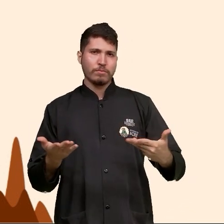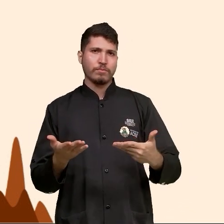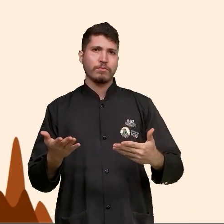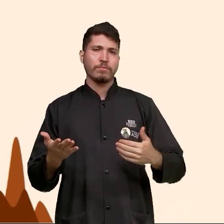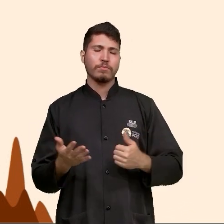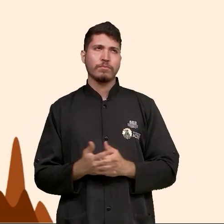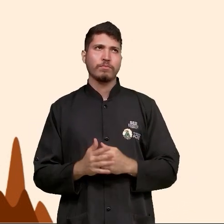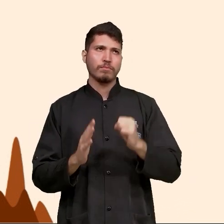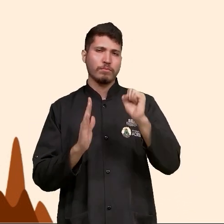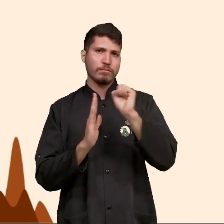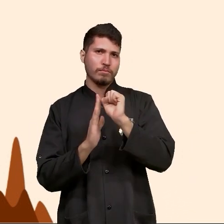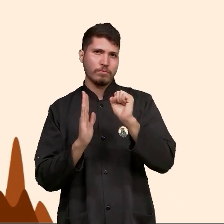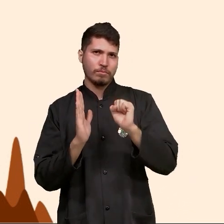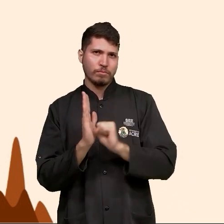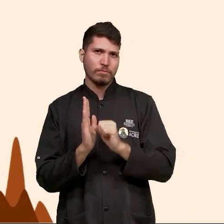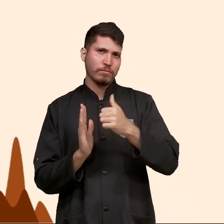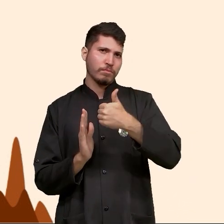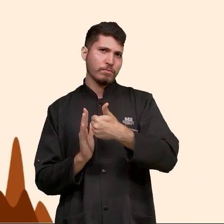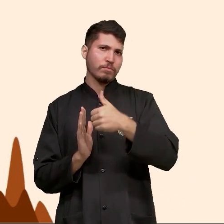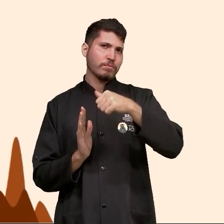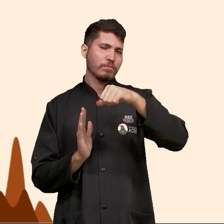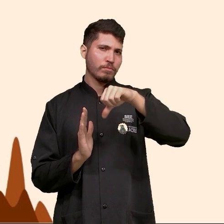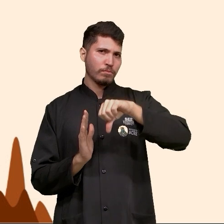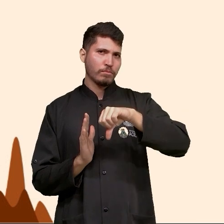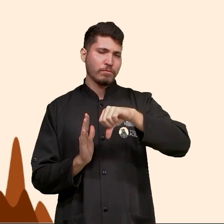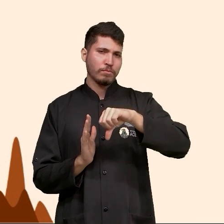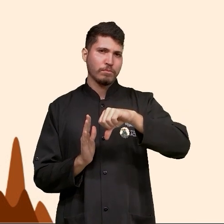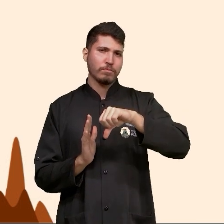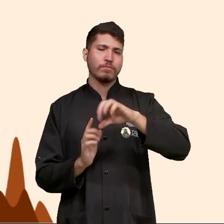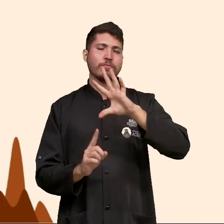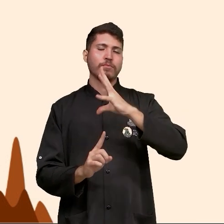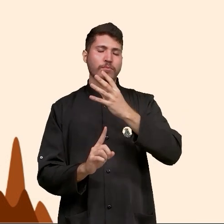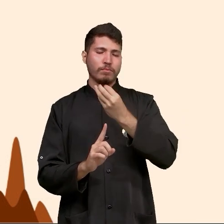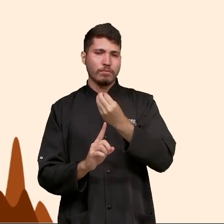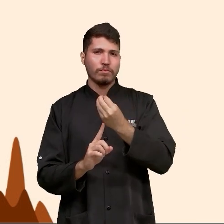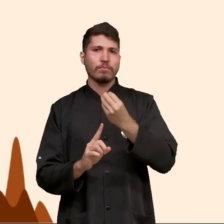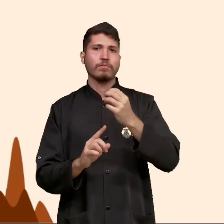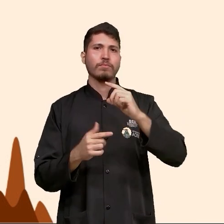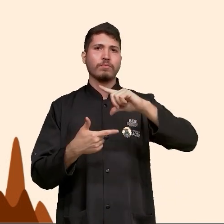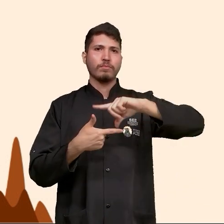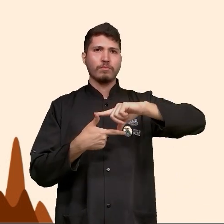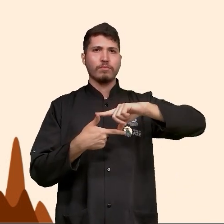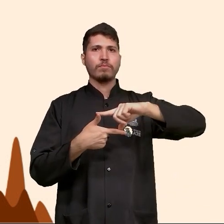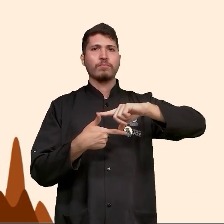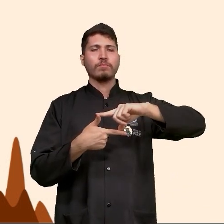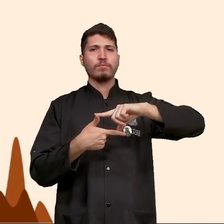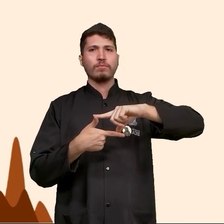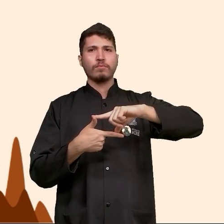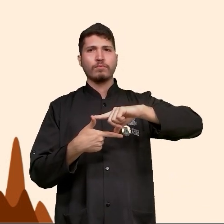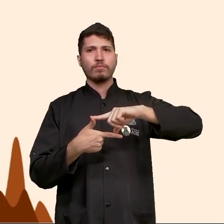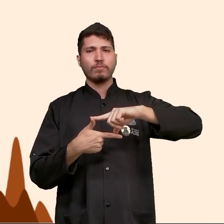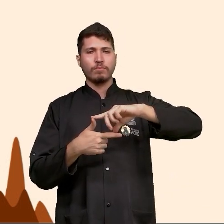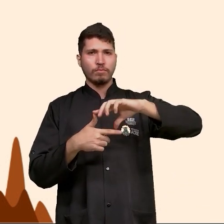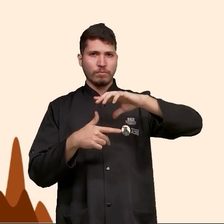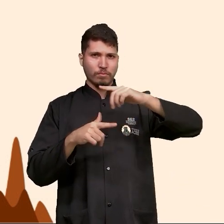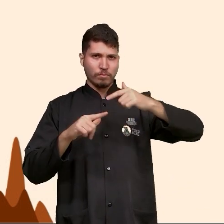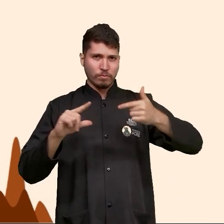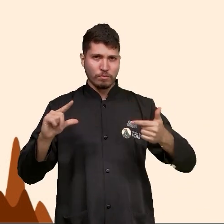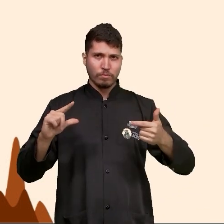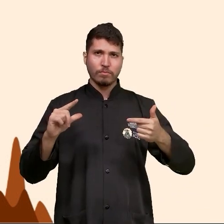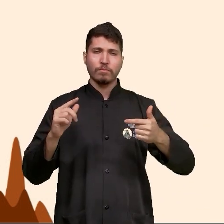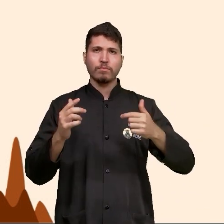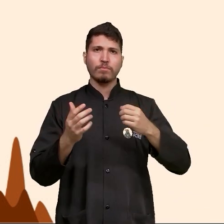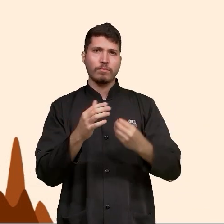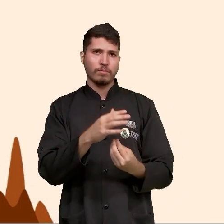partir do século XIX, a arte moderna ela já rompe com os padrões tradicionais. Surgem movimentos como